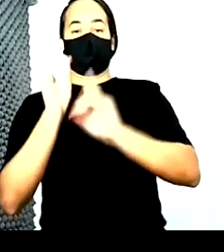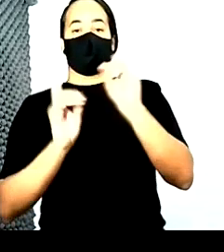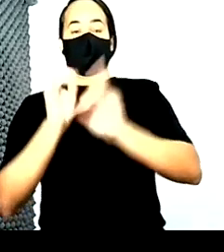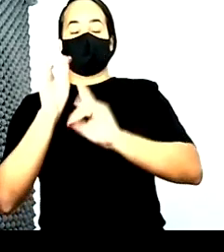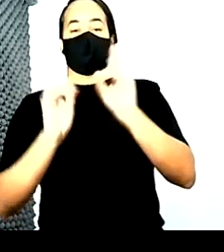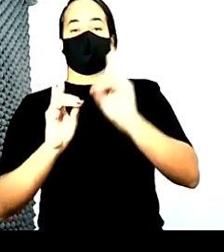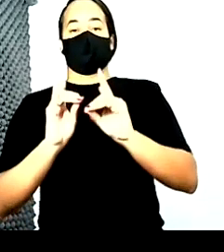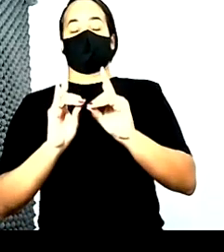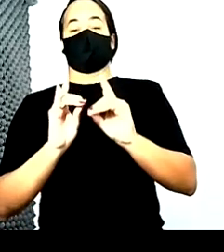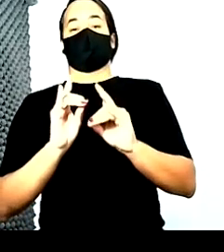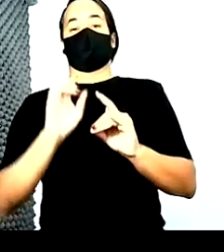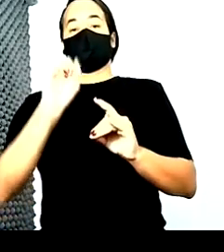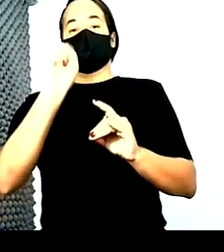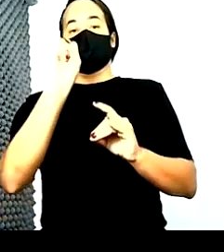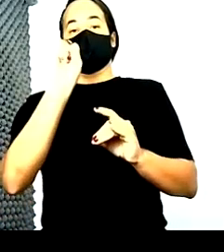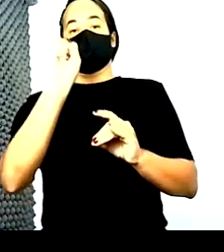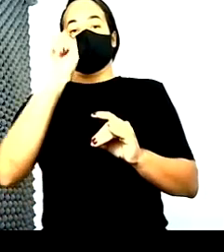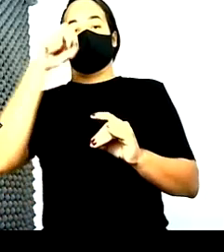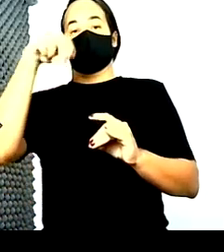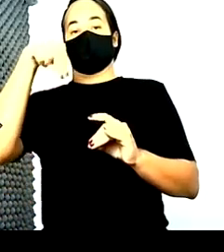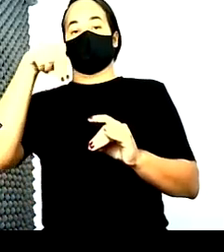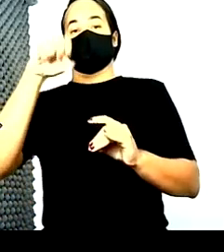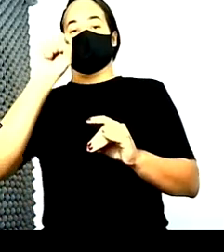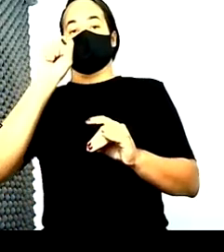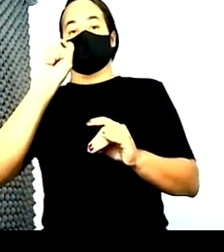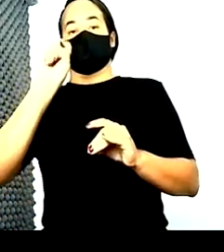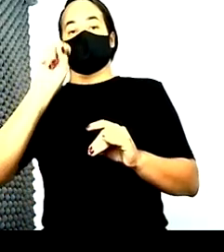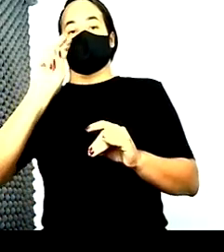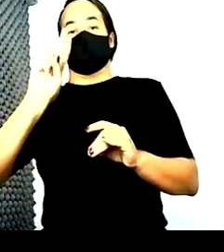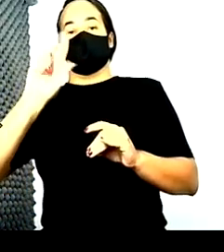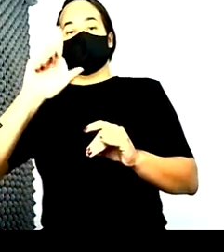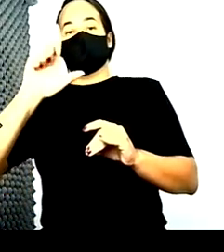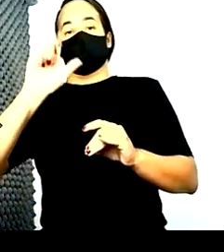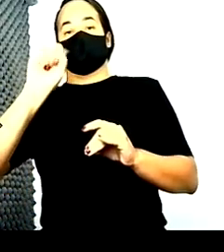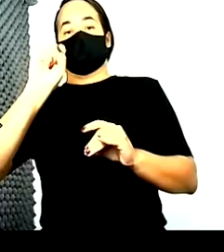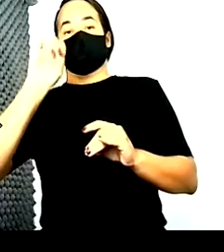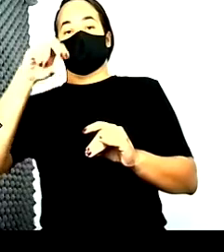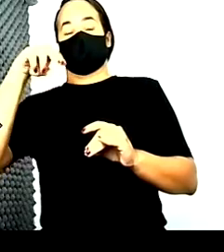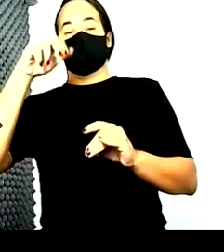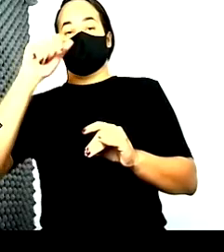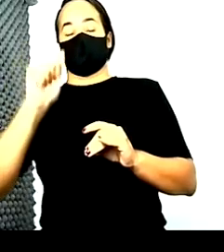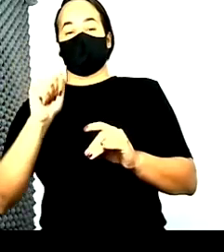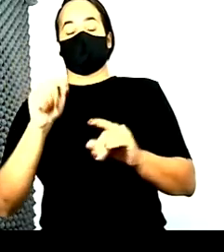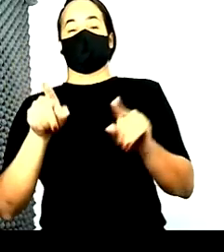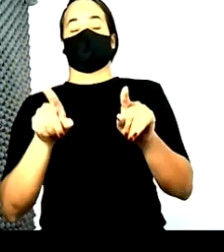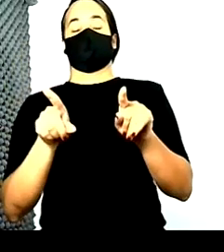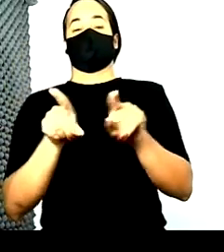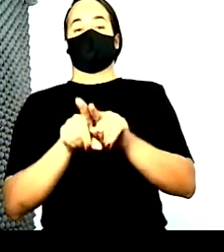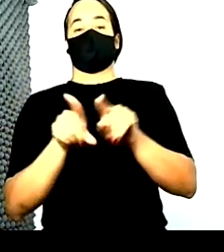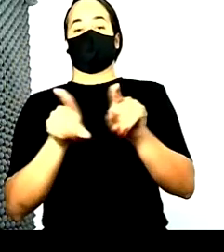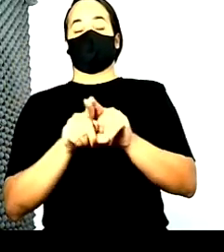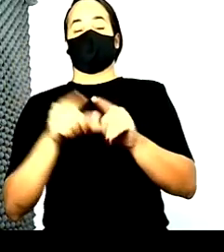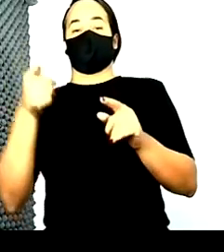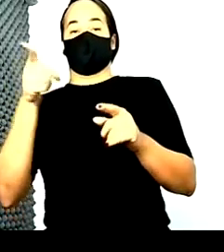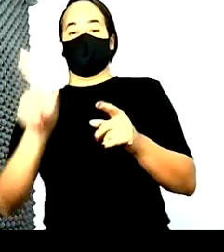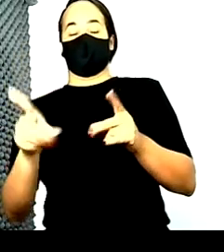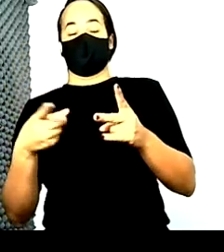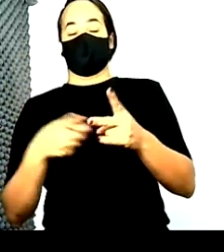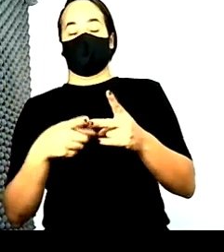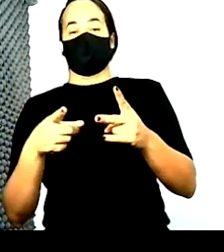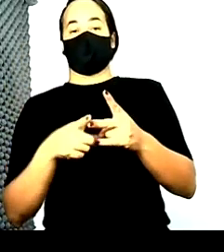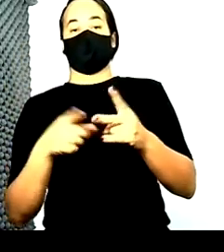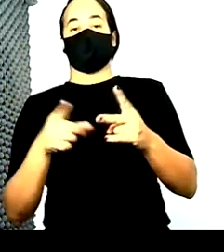insulina e o glucagon, ele também vai produzir o suco pancreático. E para que esse suco pancreático? Esse